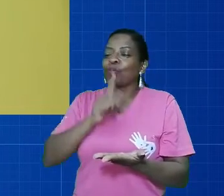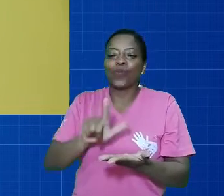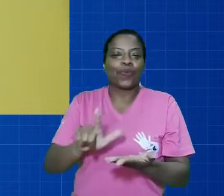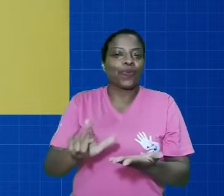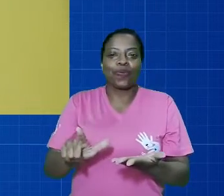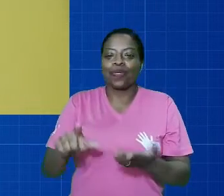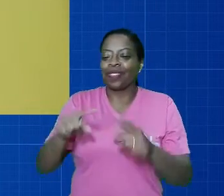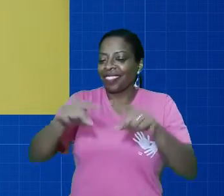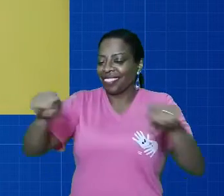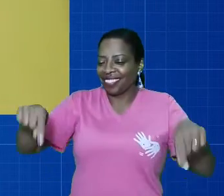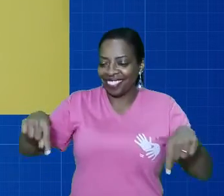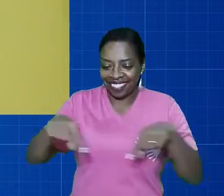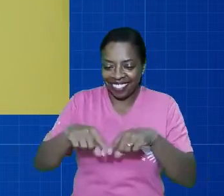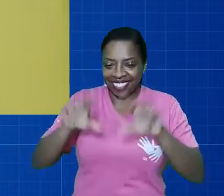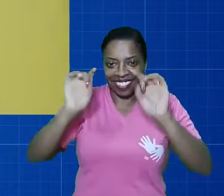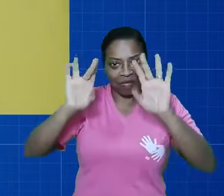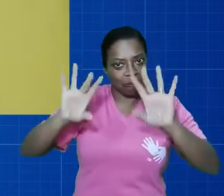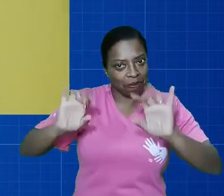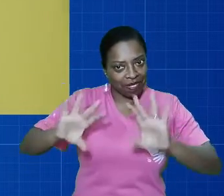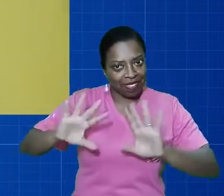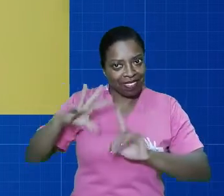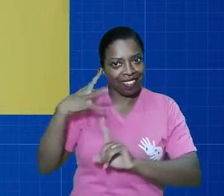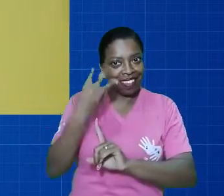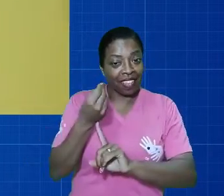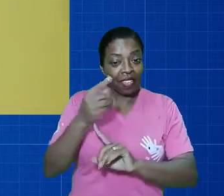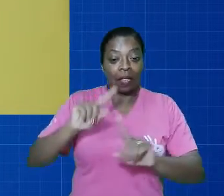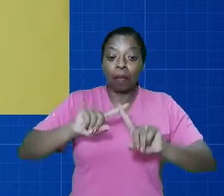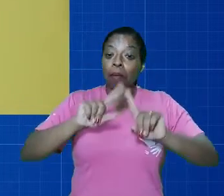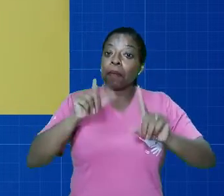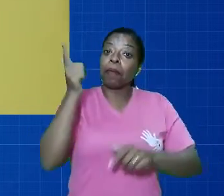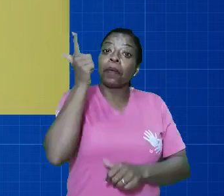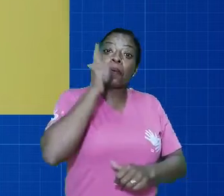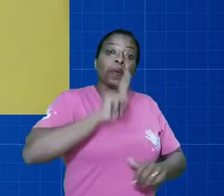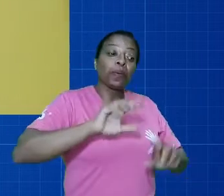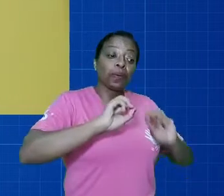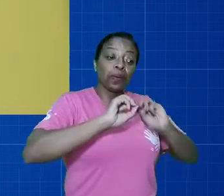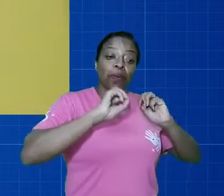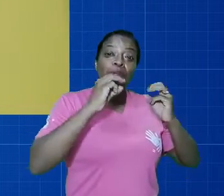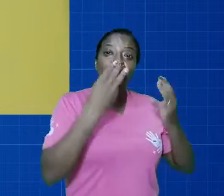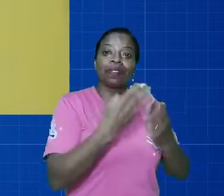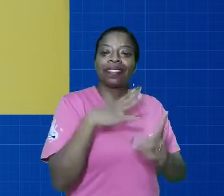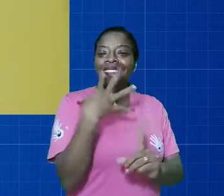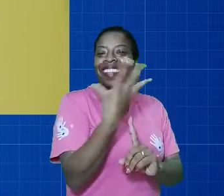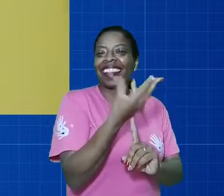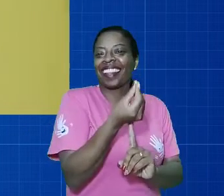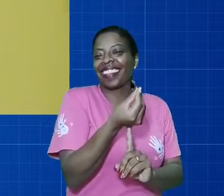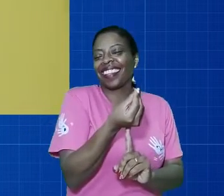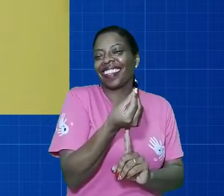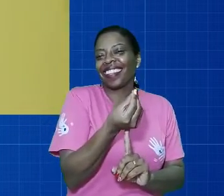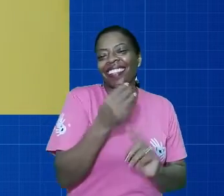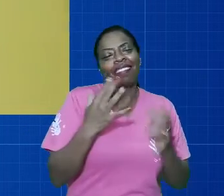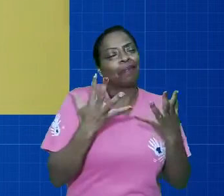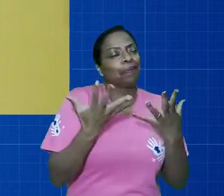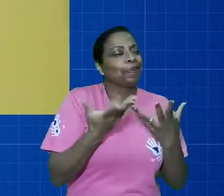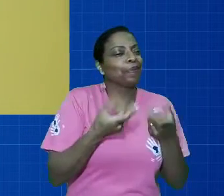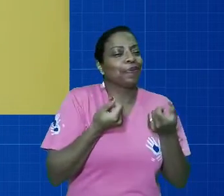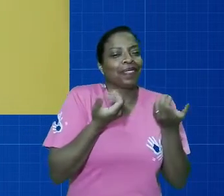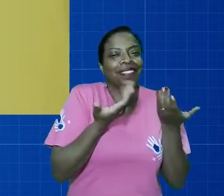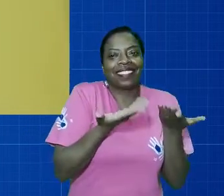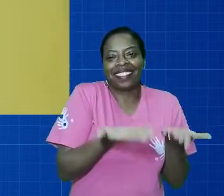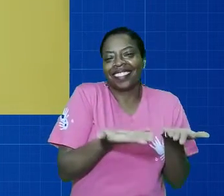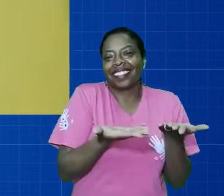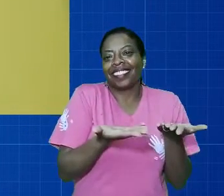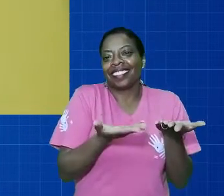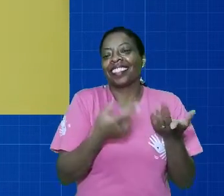né? Mas daí a gente conseguiu esse espaço, a oficina de artes. Então, foi maravilhoso, né? Porque eu acho que todos